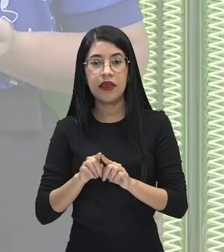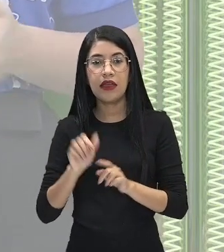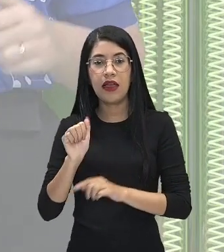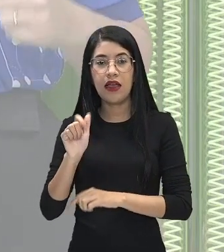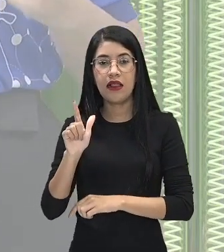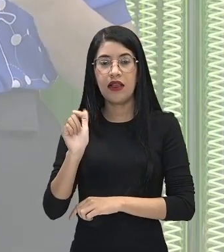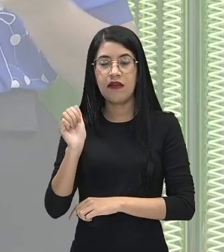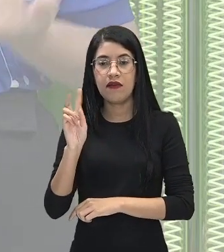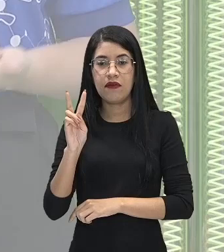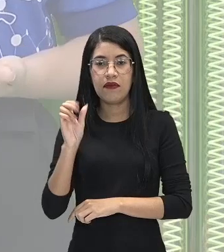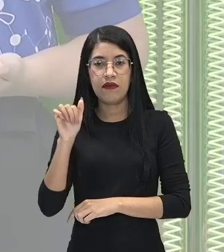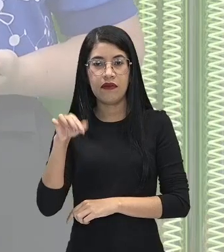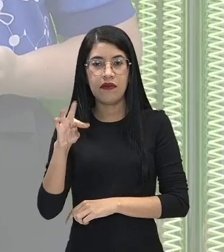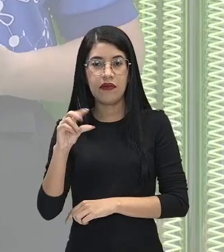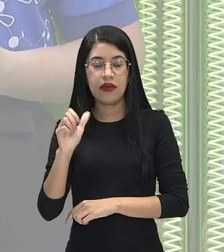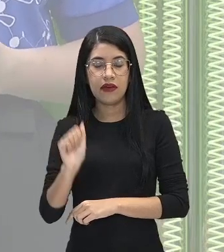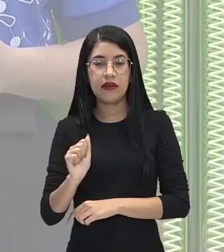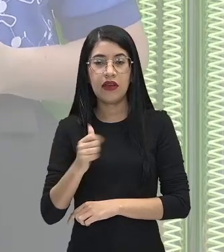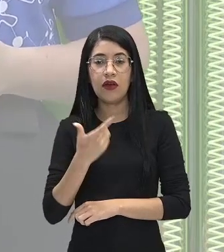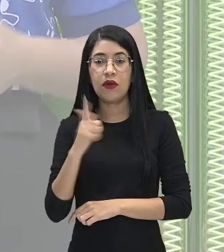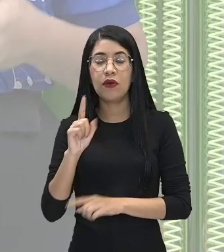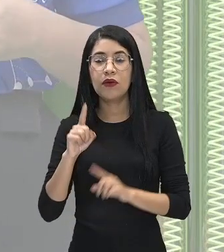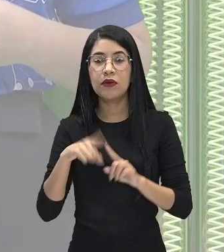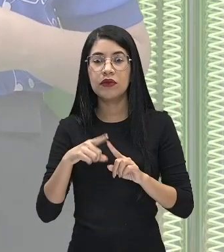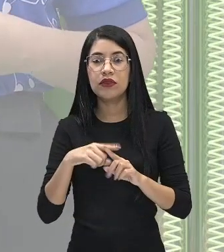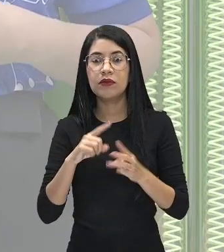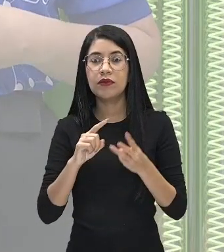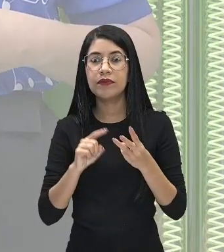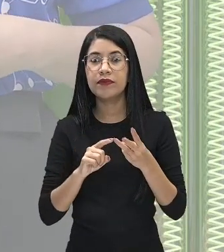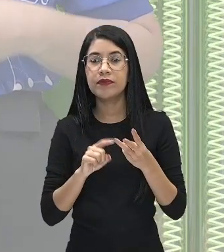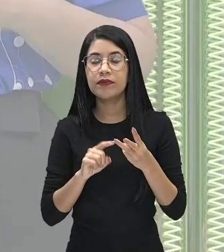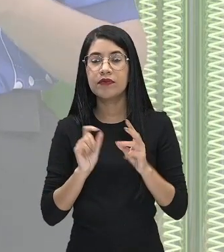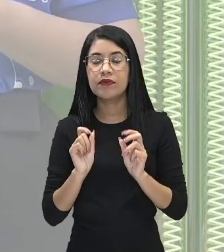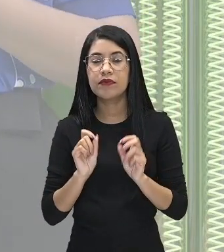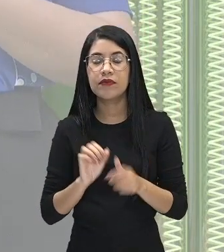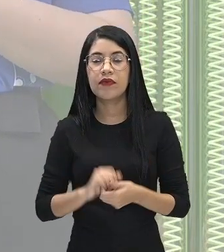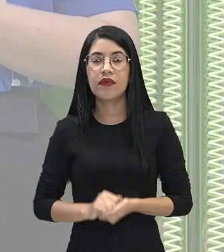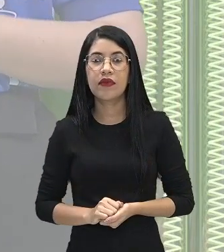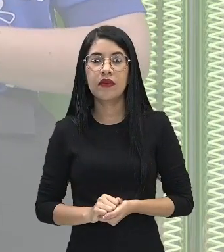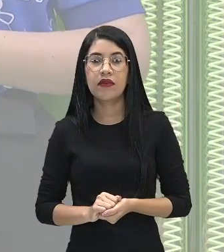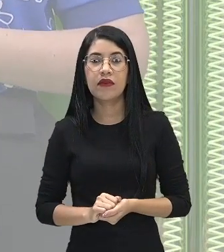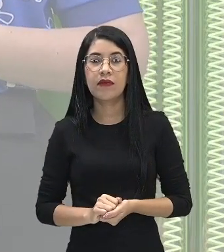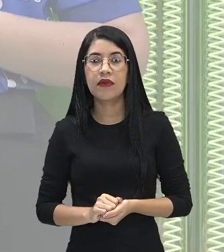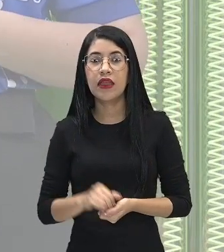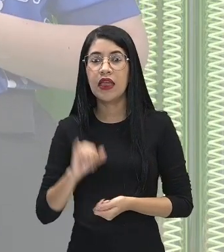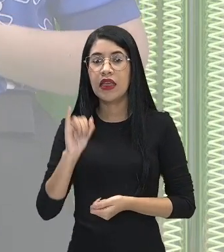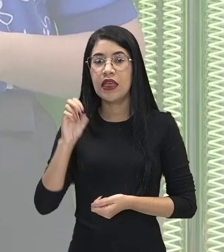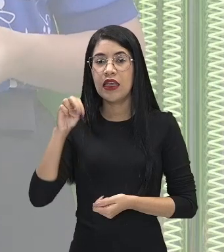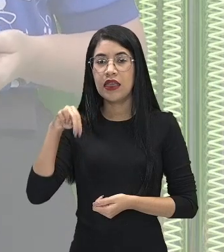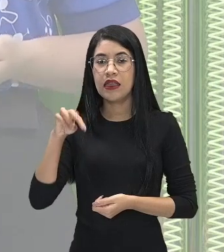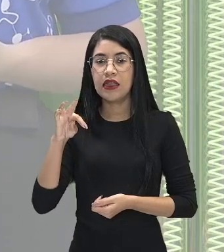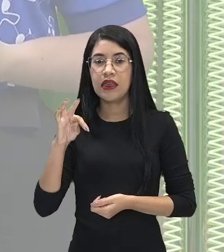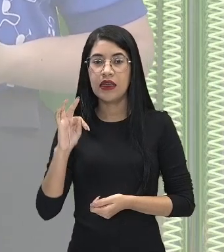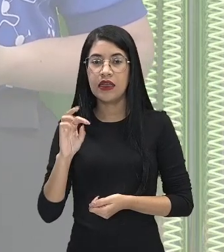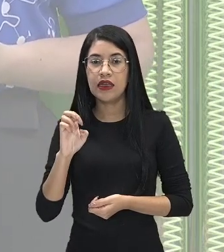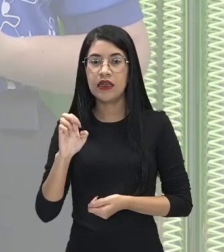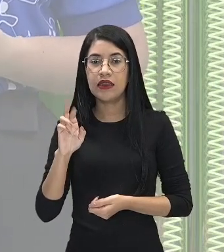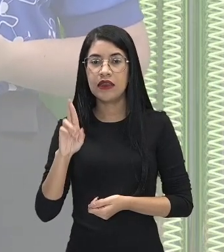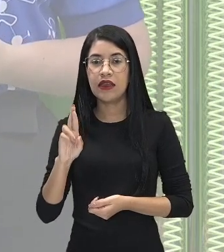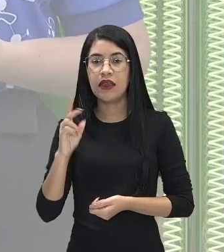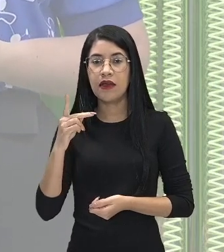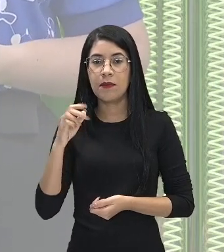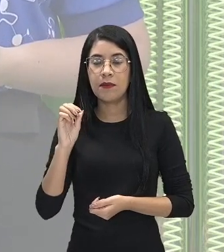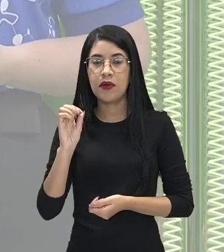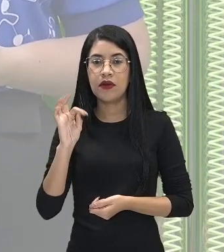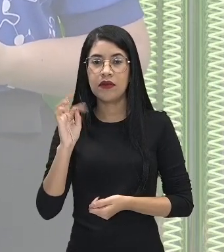também. Mas a gente tem mais um tipo de alavanca, que é o tipo de alavanca interpotente, né? Uma alavanca,